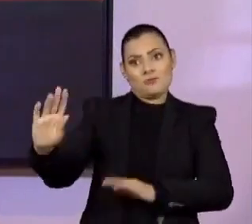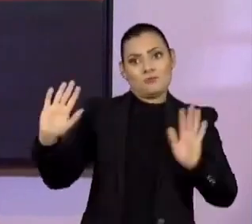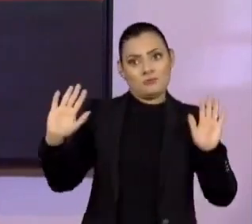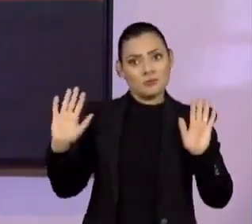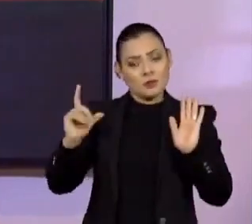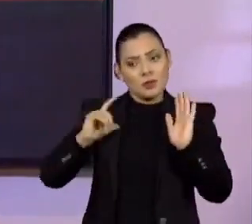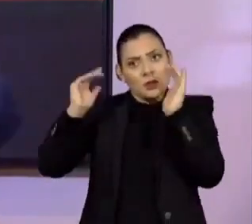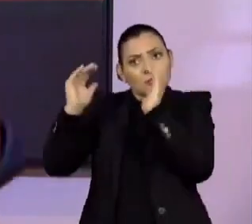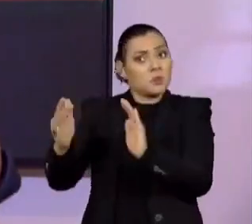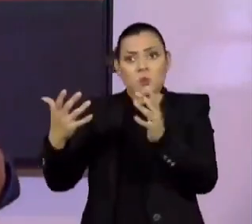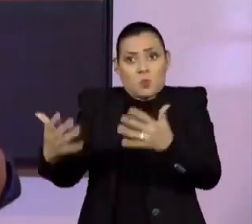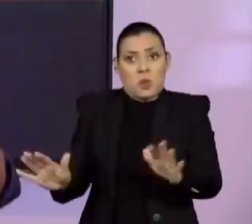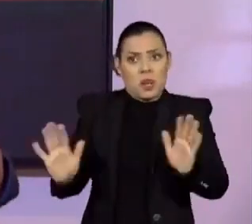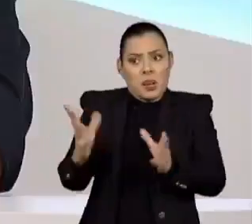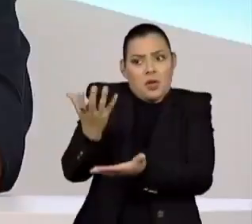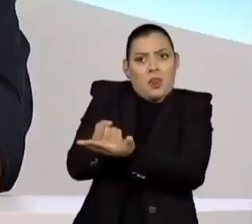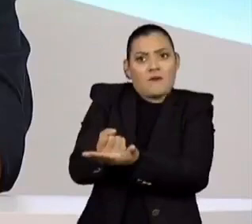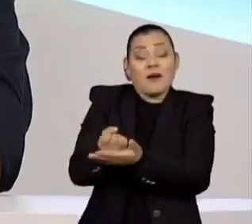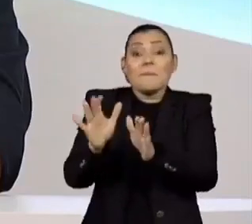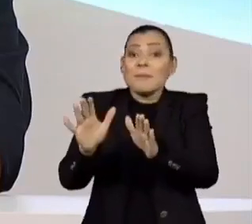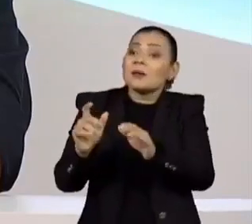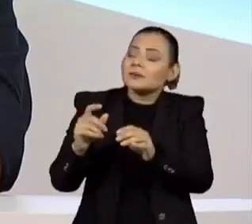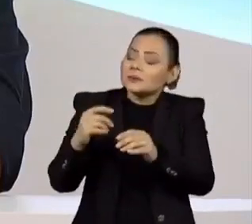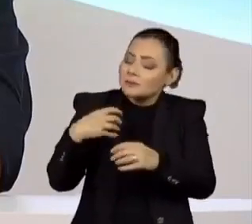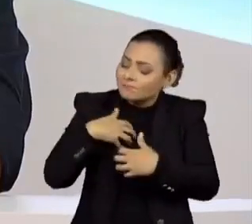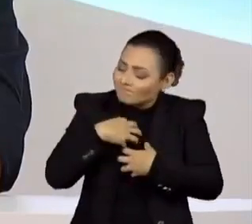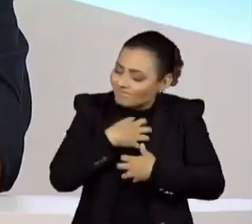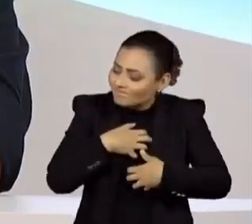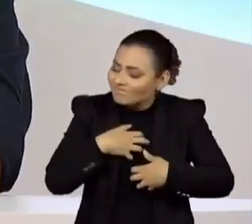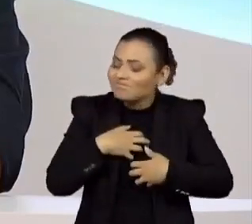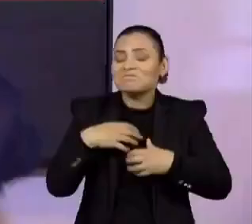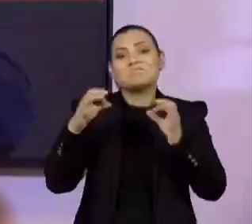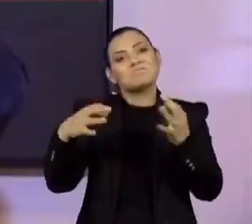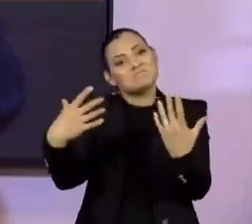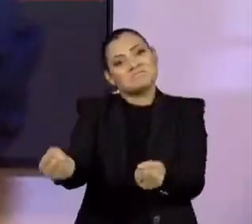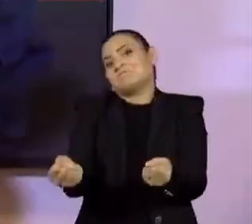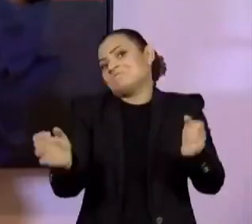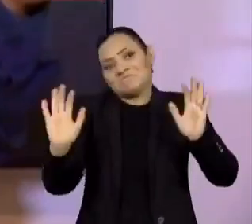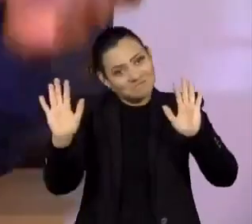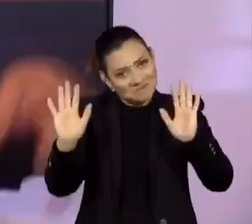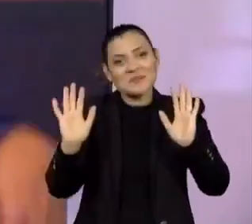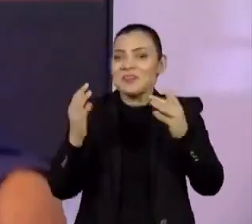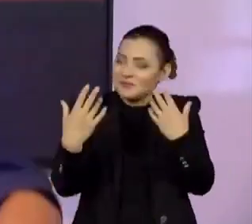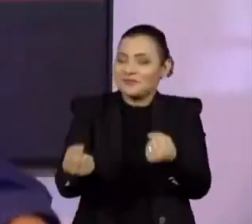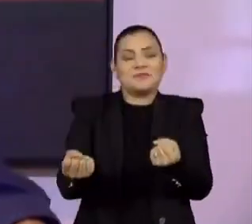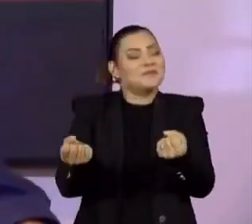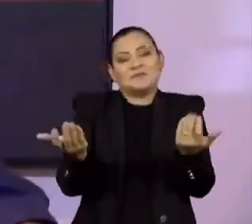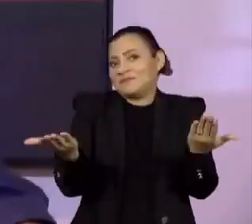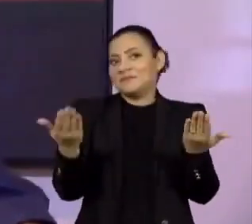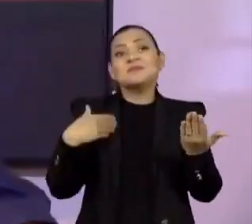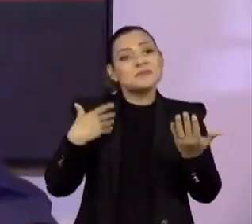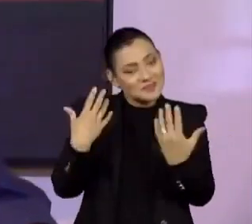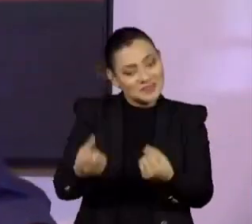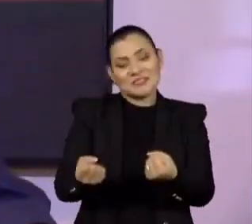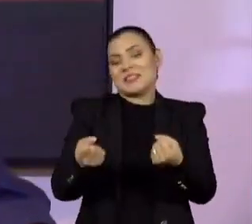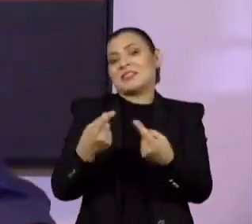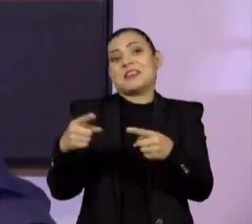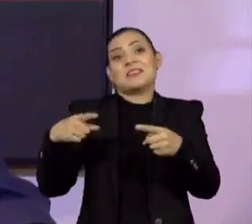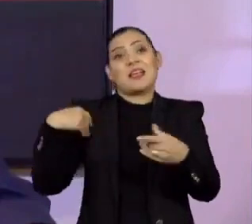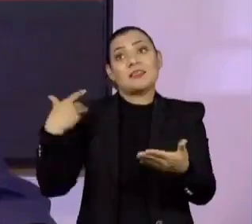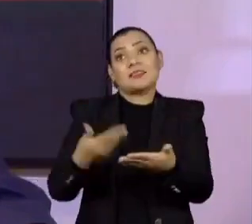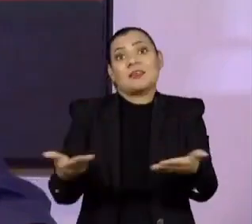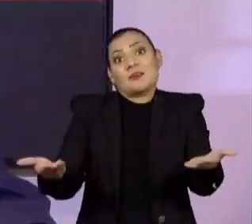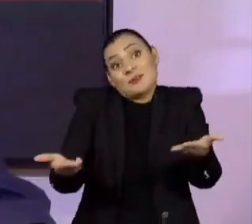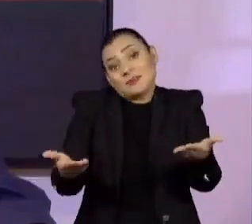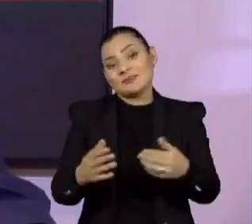né? Então, mas não teve jeito. Virou um grande sucesso, eu tive que cantar até